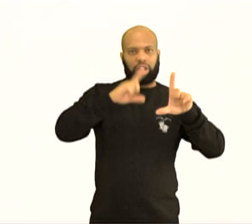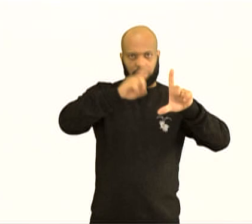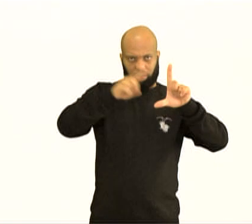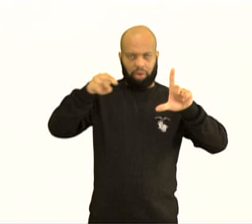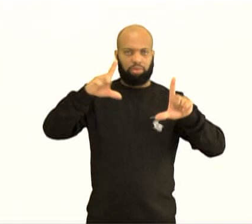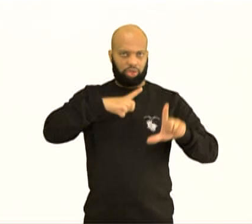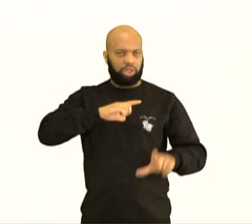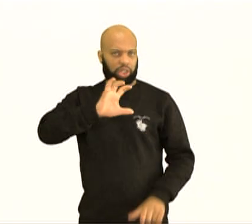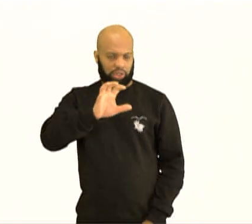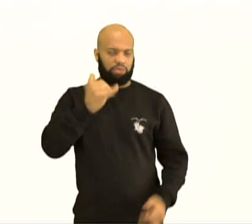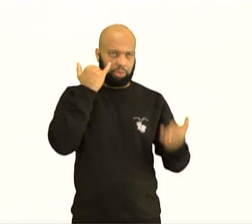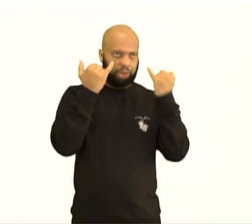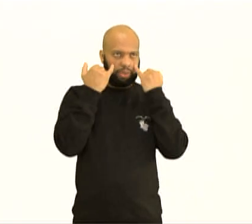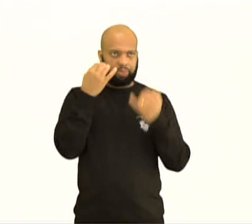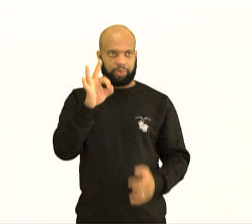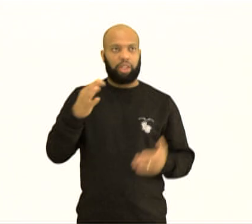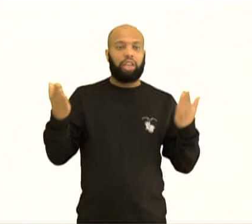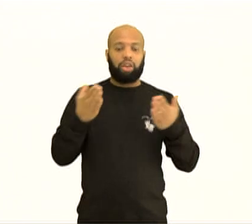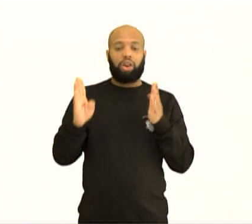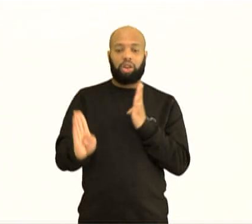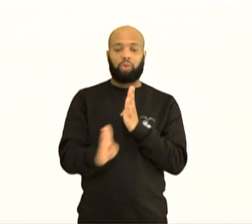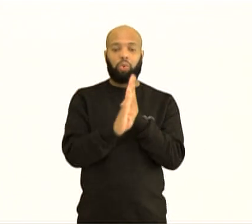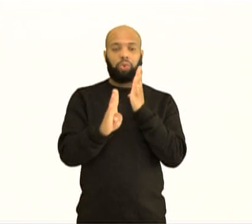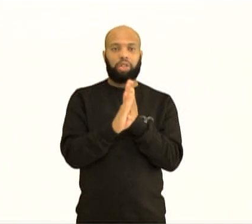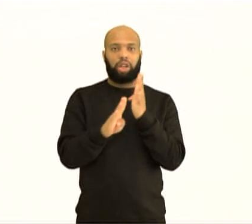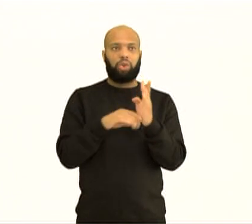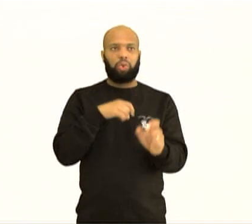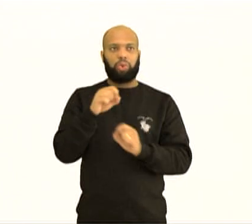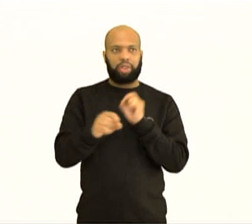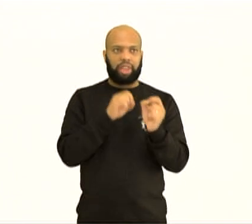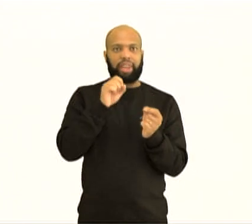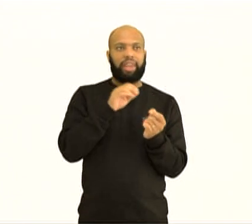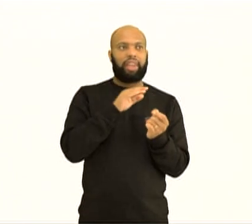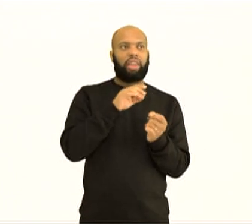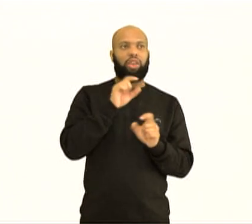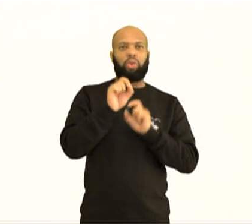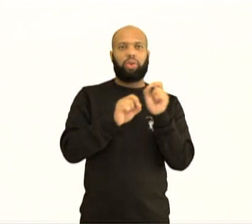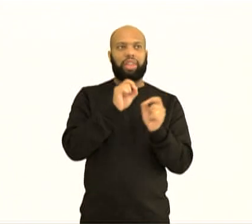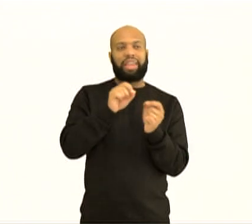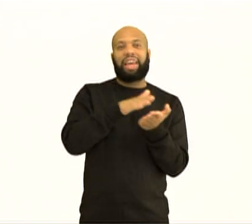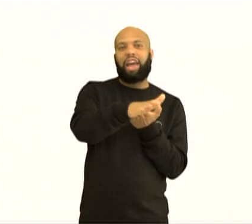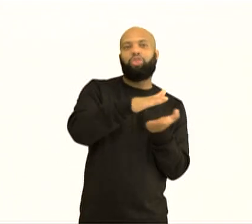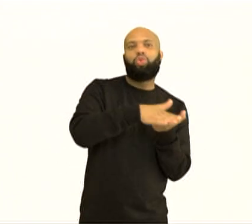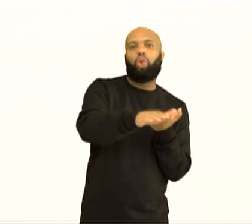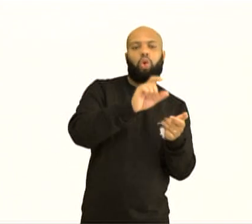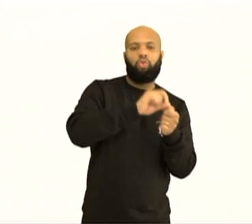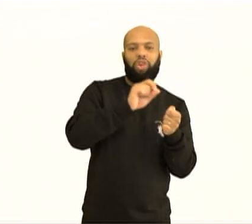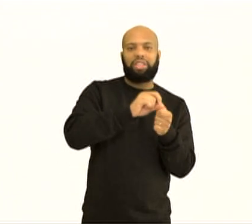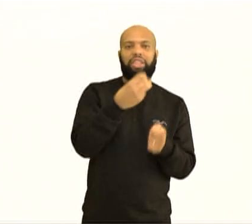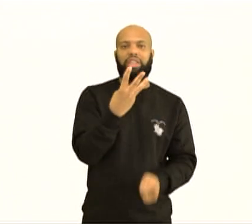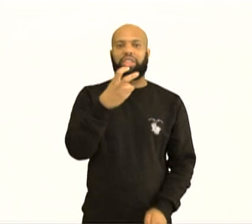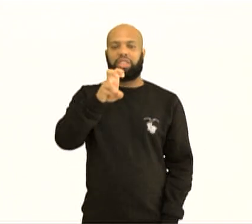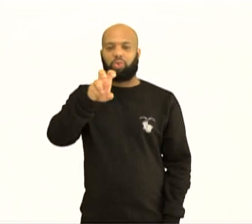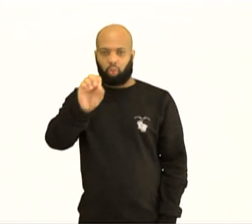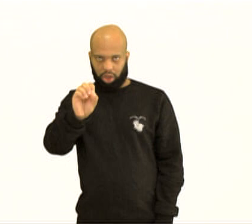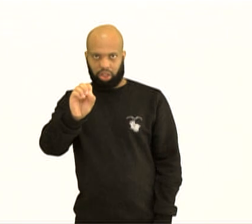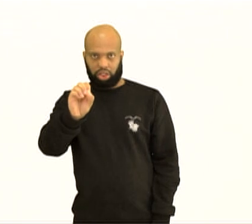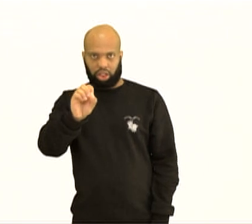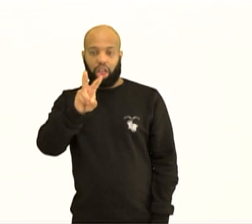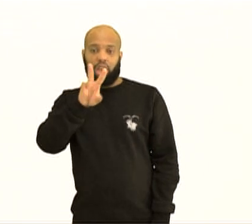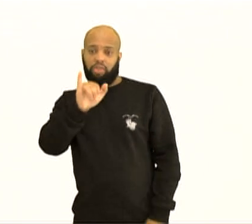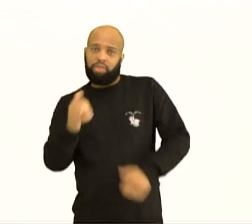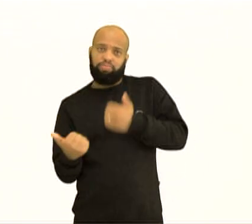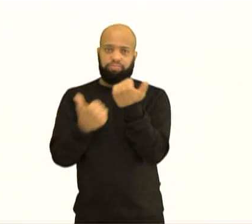é dado, né? Então, para a gente encontrar o custo disso, né, quanto que vai custar para fazer 350 camisetas, é só